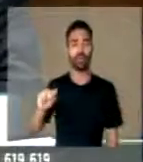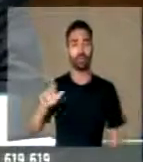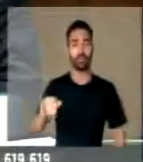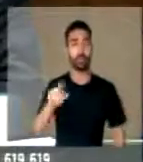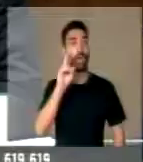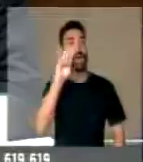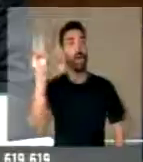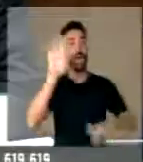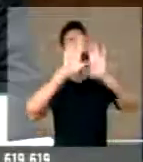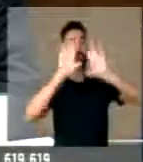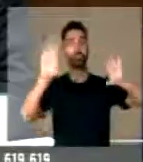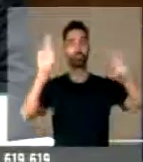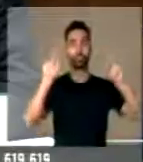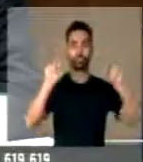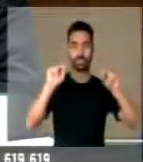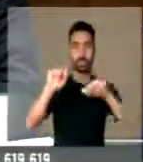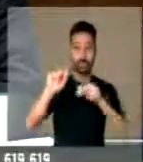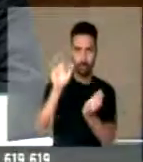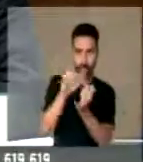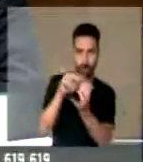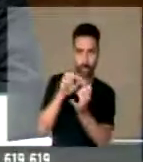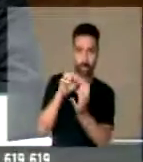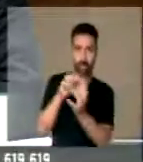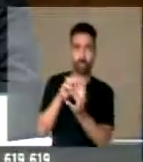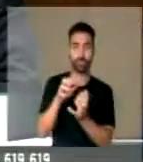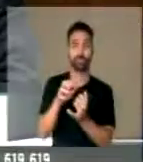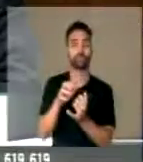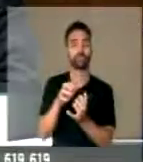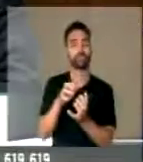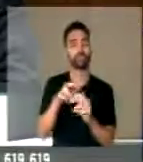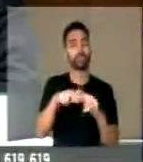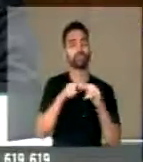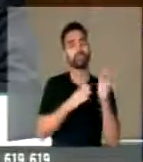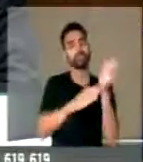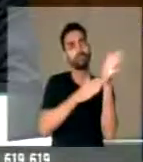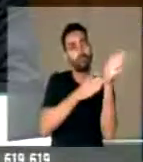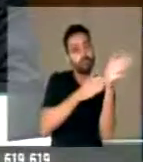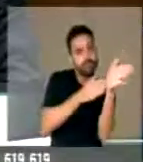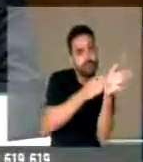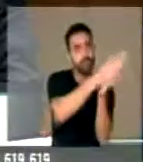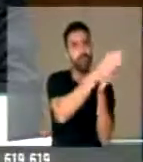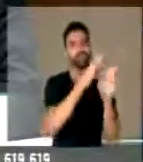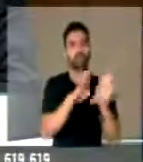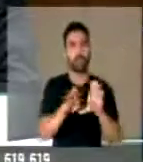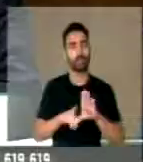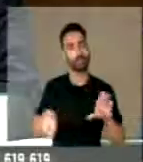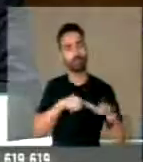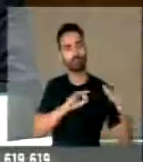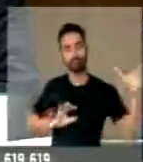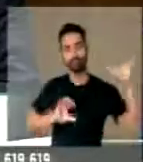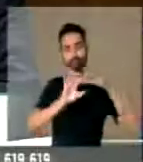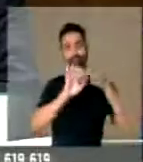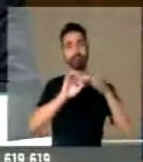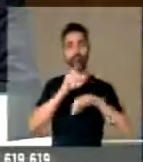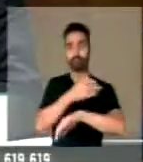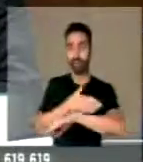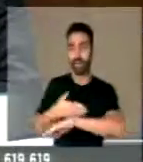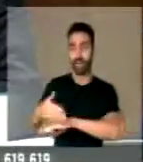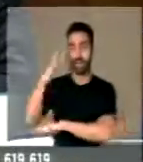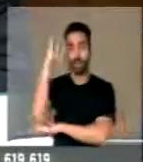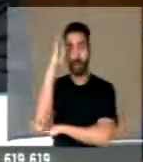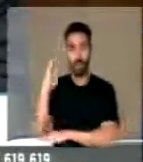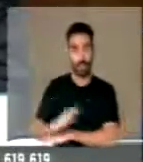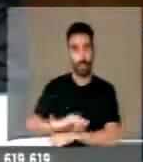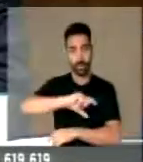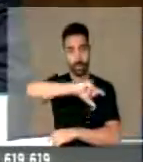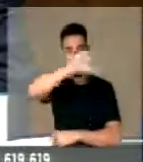céu pernambucano que aprisiona a nossa lealdade e que também nos aprisiona, o branco da paz, o